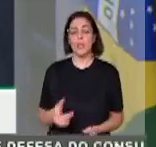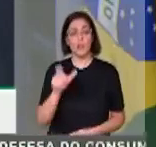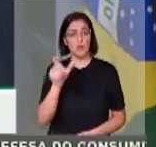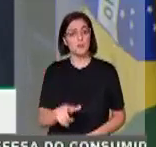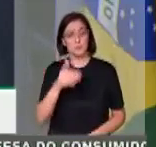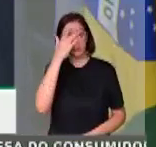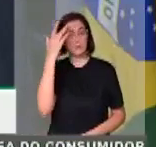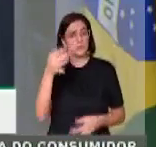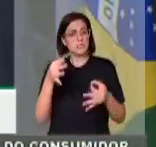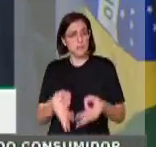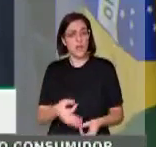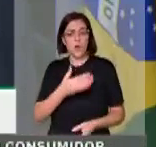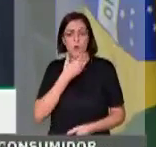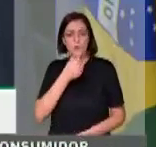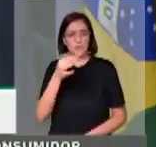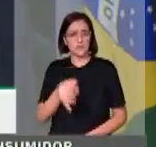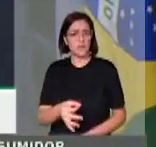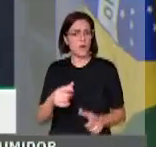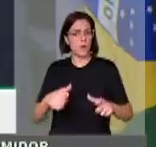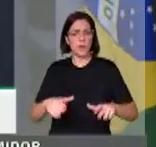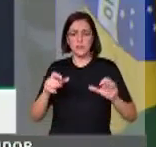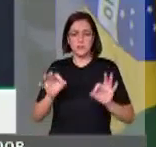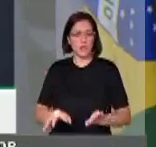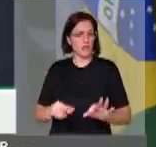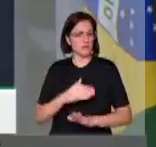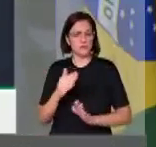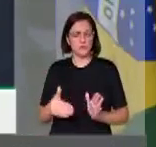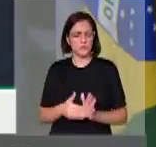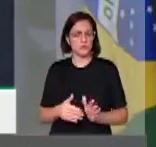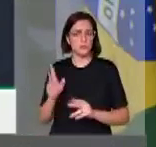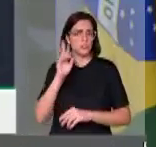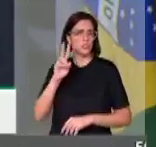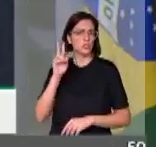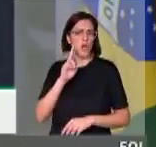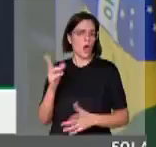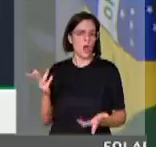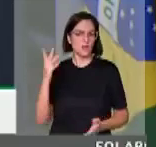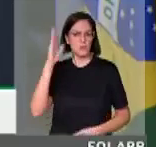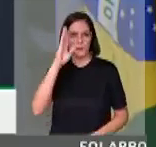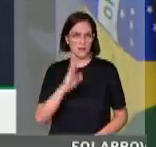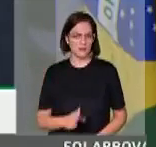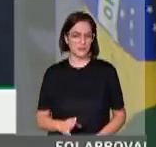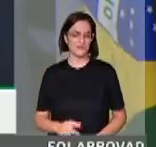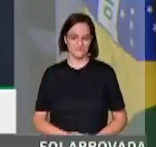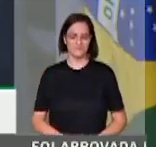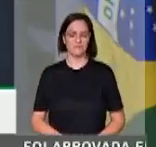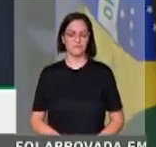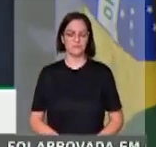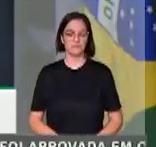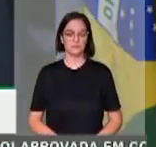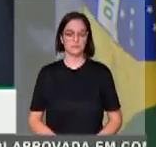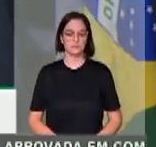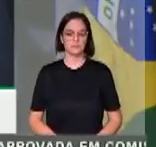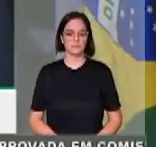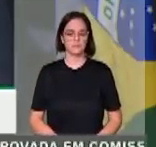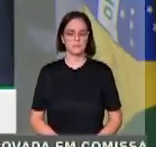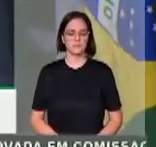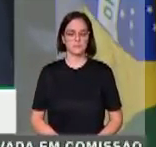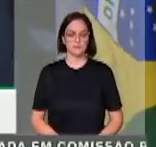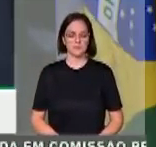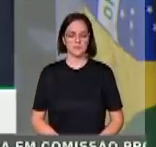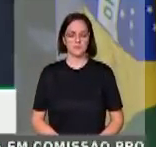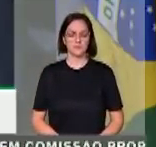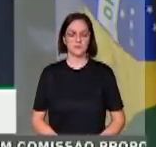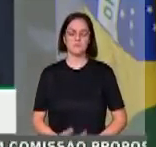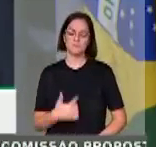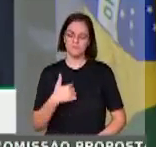lugar certo dessa quadra histórica da sociedade brasileira, que vive o Brasil. Portanto, presidente, eu queria